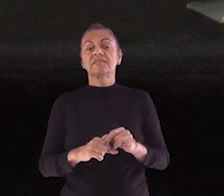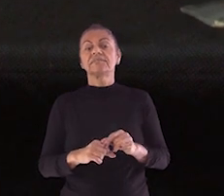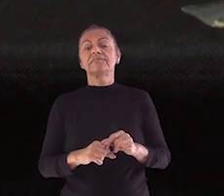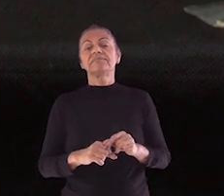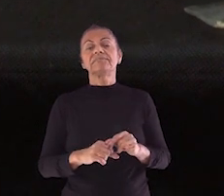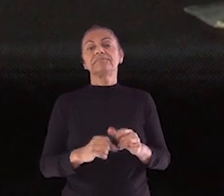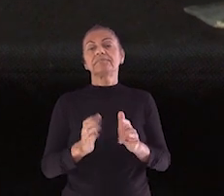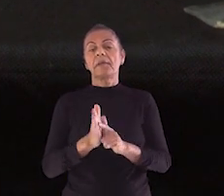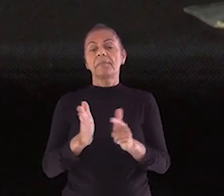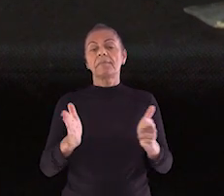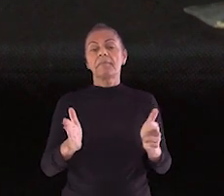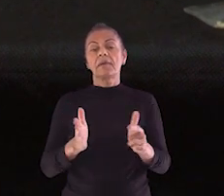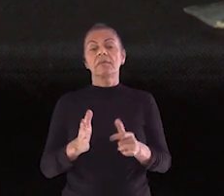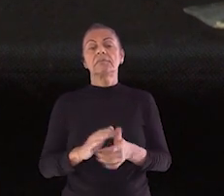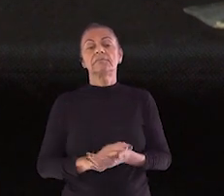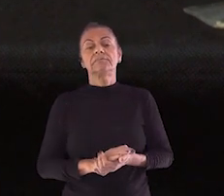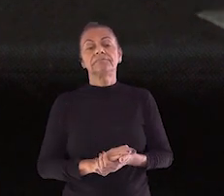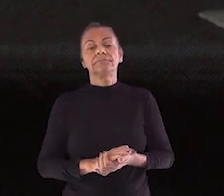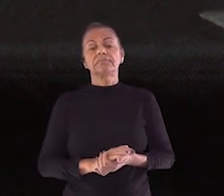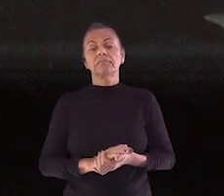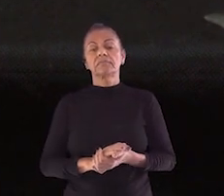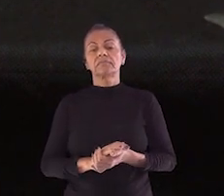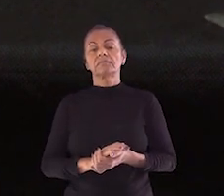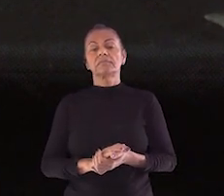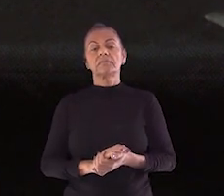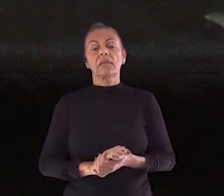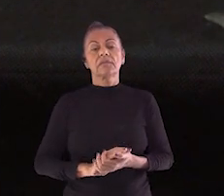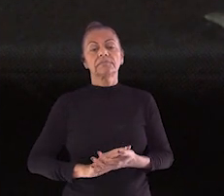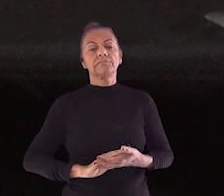verticais cruzando a folha de papel assim.